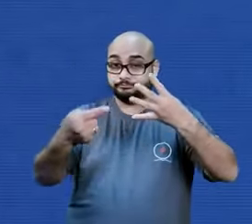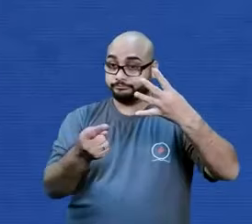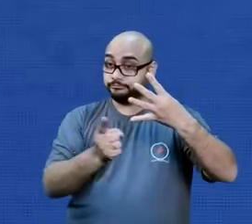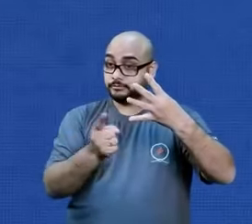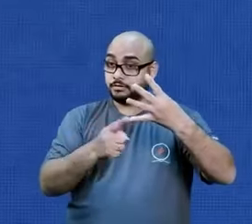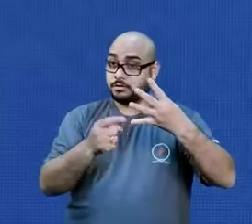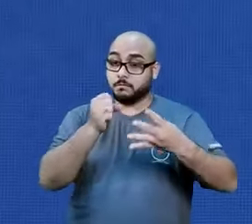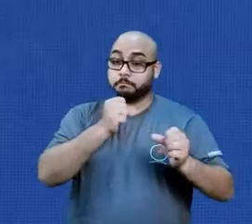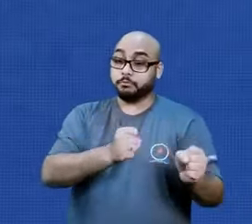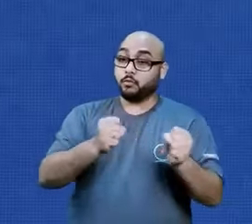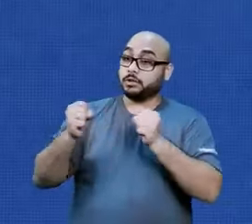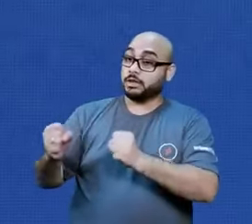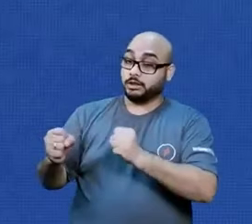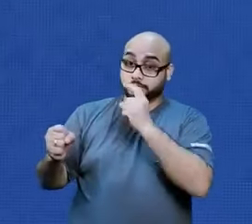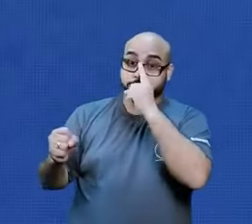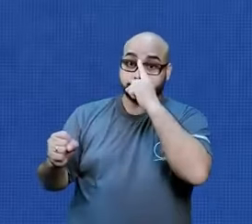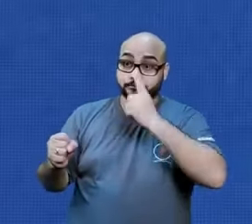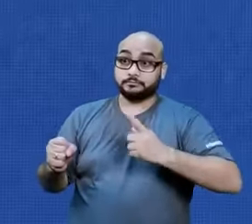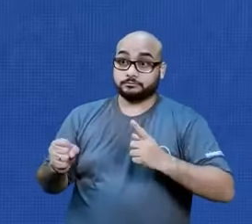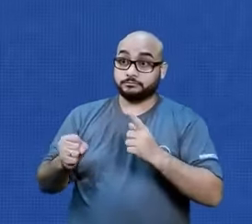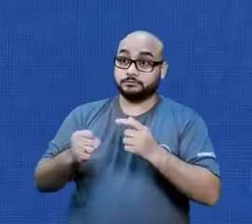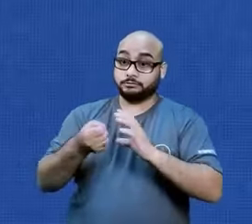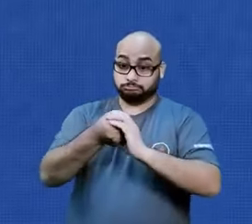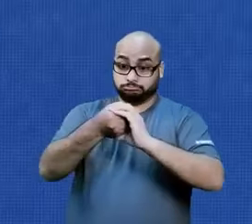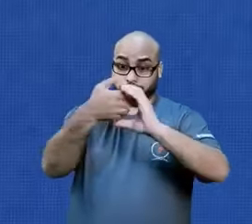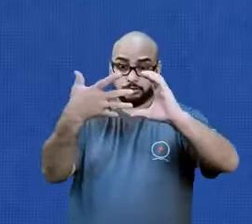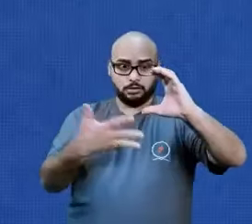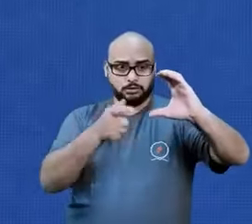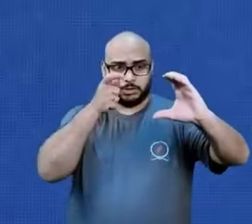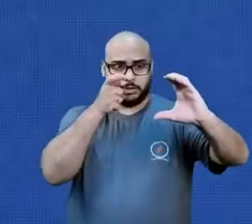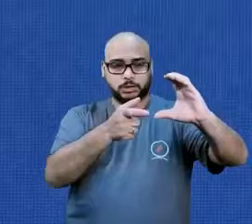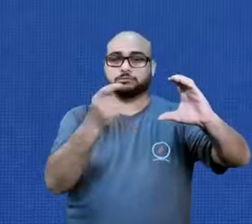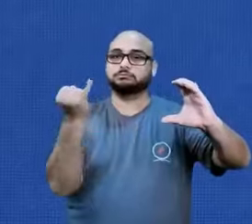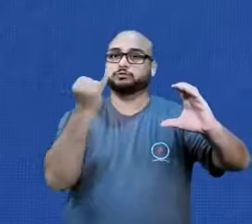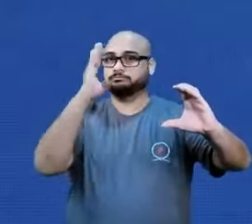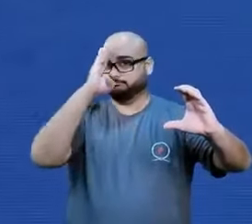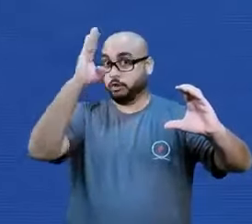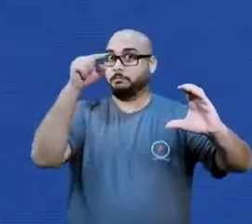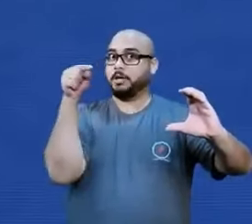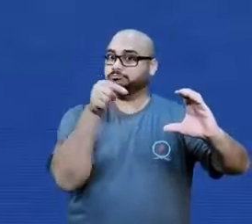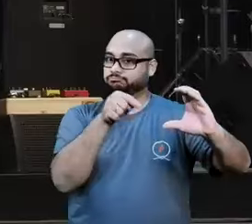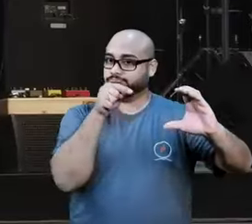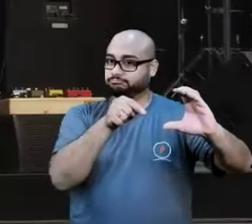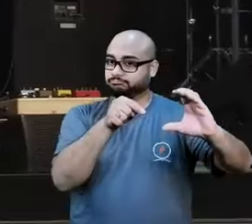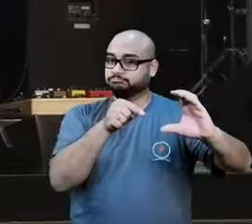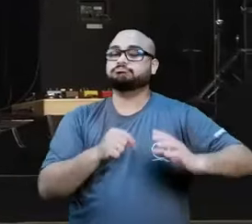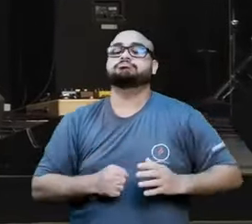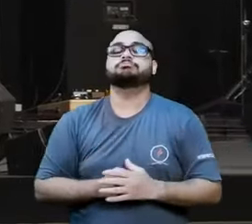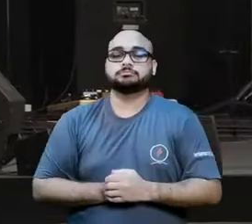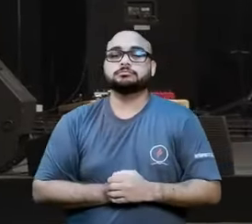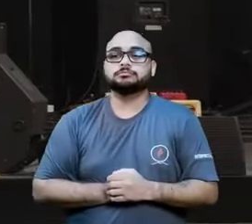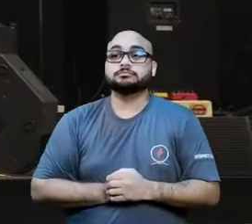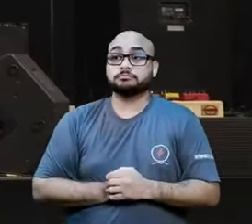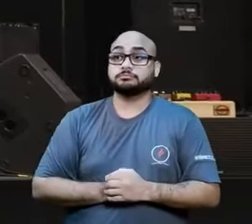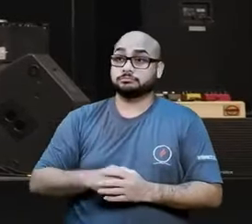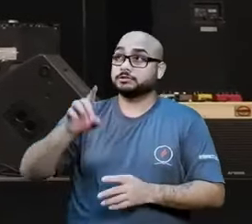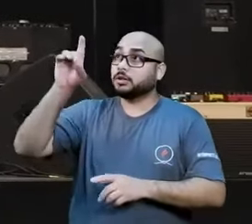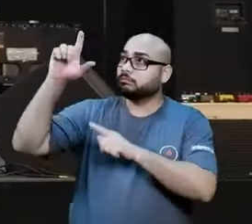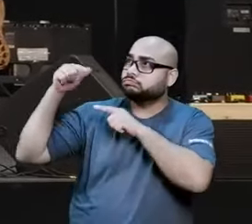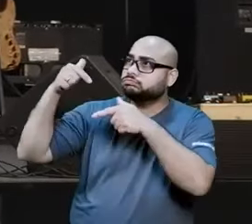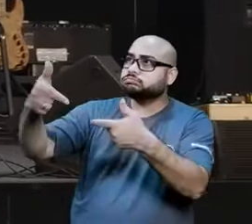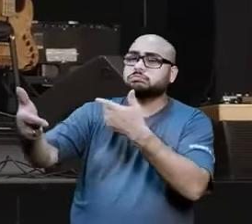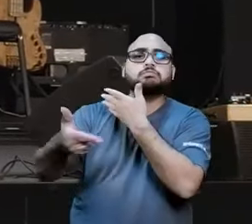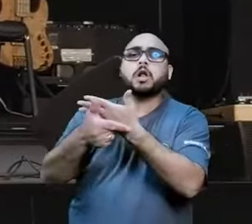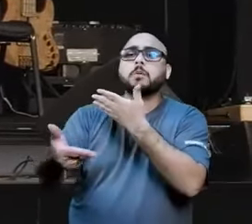poderosas do seu caráter e em seus atributos exclusivos toda vez que Deus vai agir